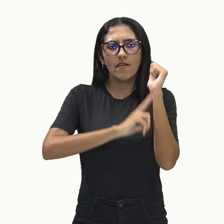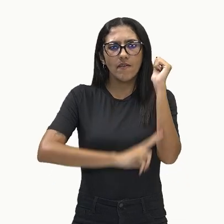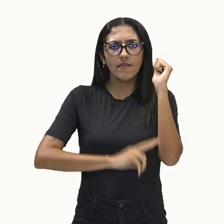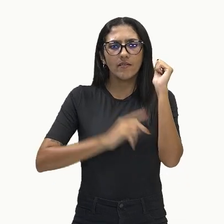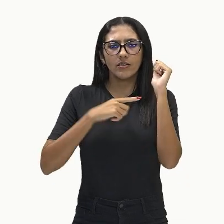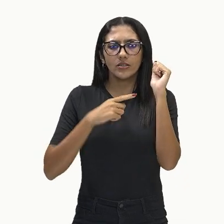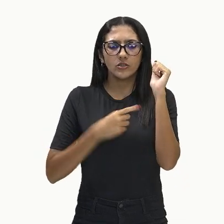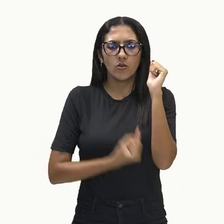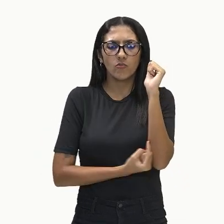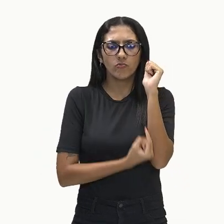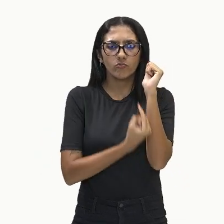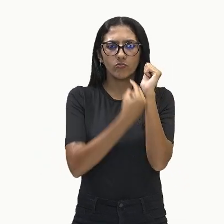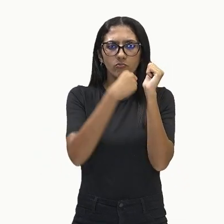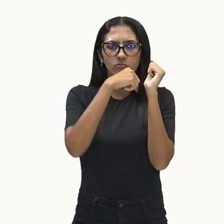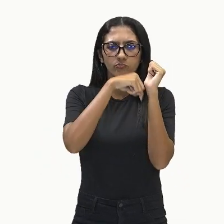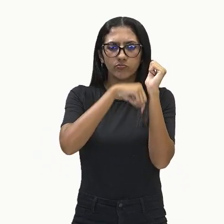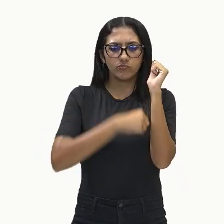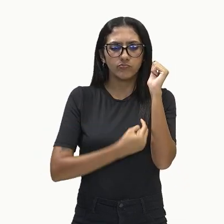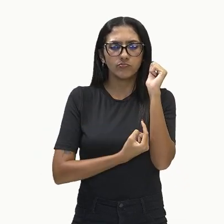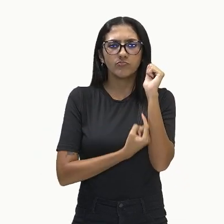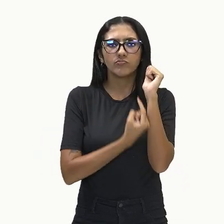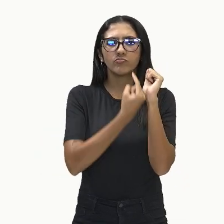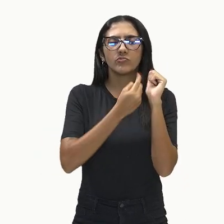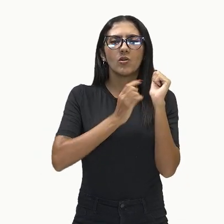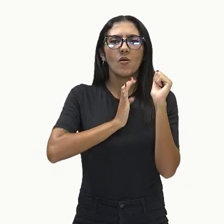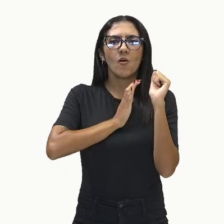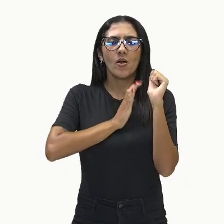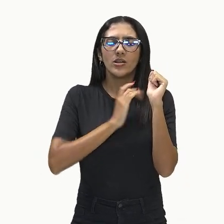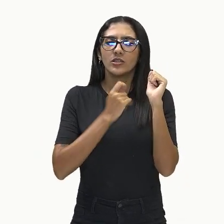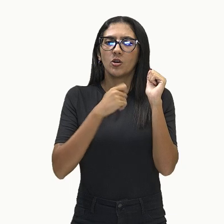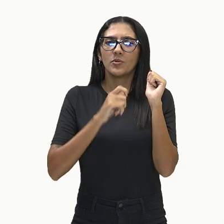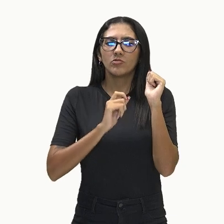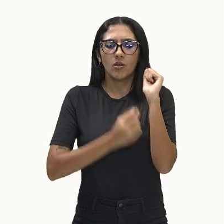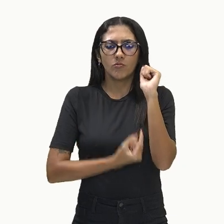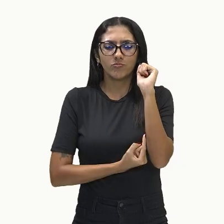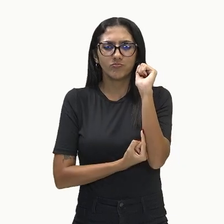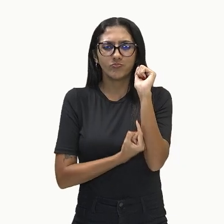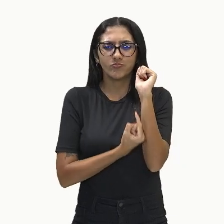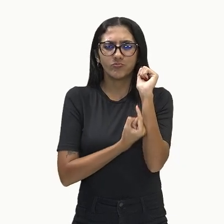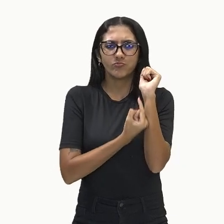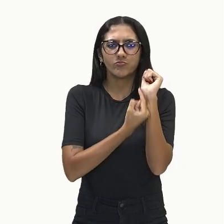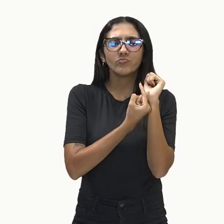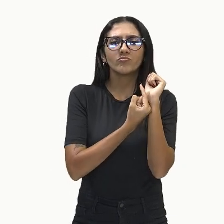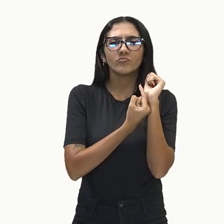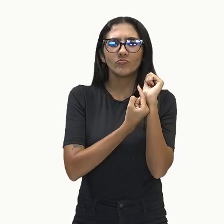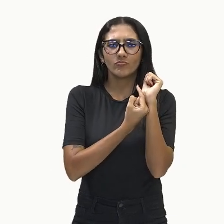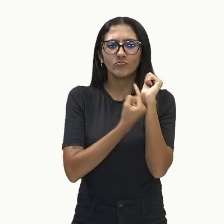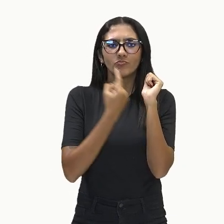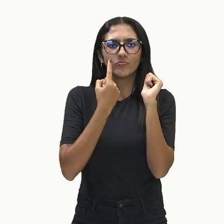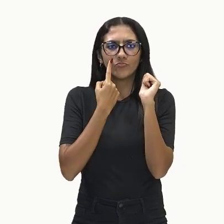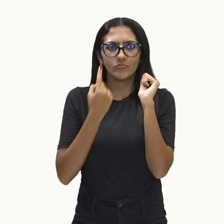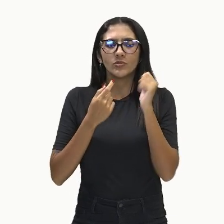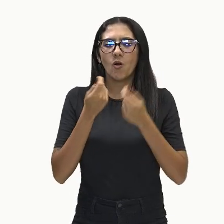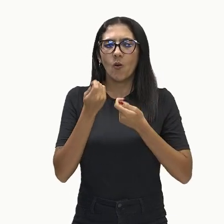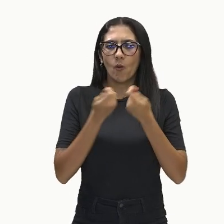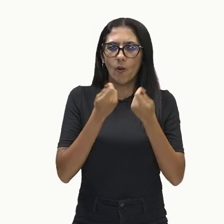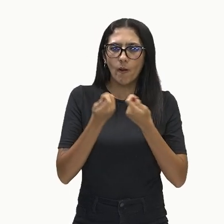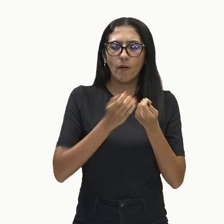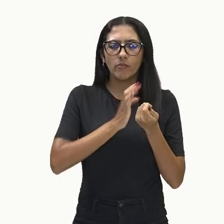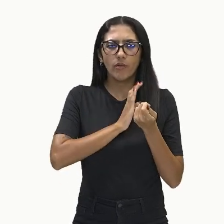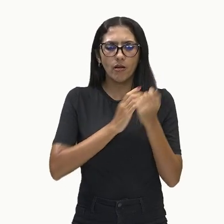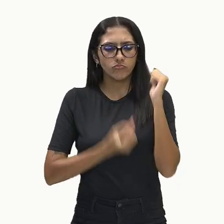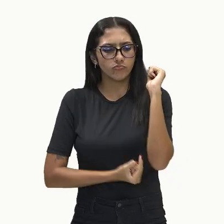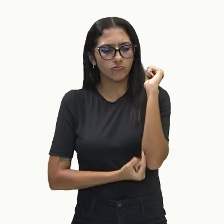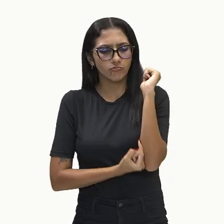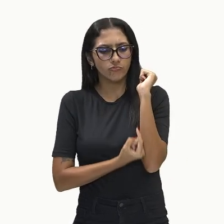para o coração, ela precisa vencer a gravidade. Então, o sangue passa por aqui, a válvula se fecha e ele tem